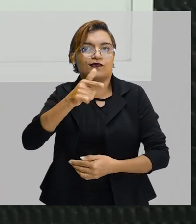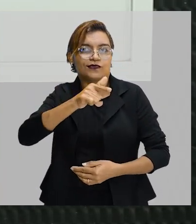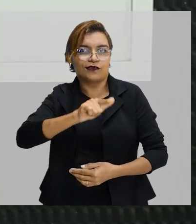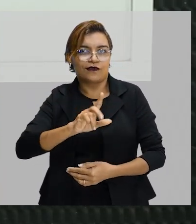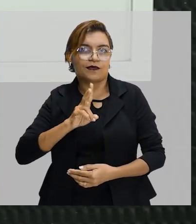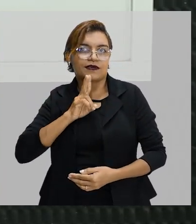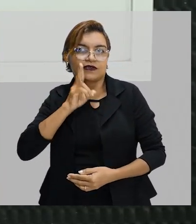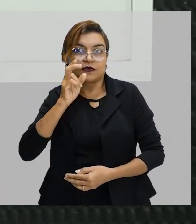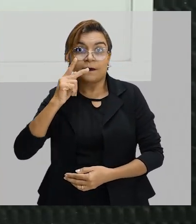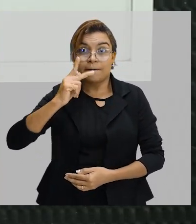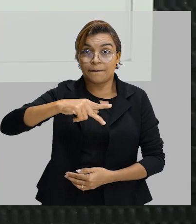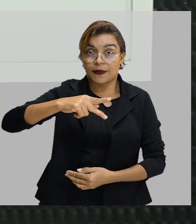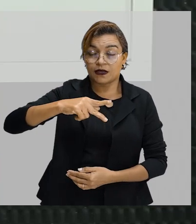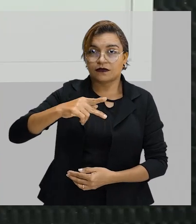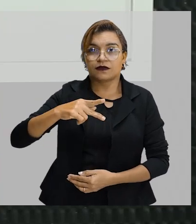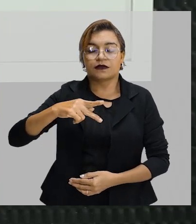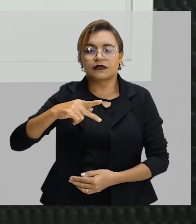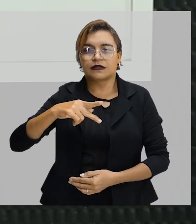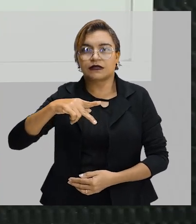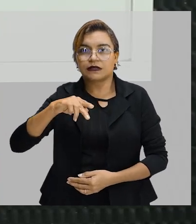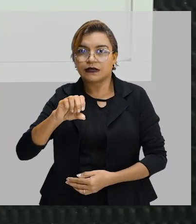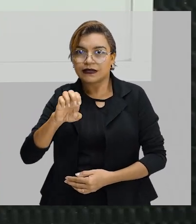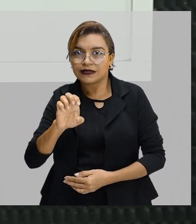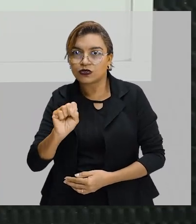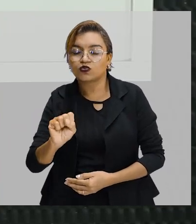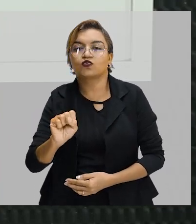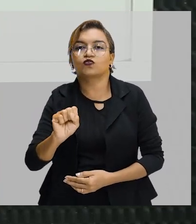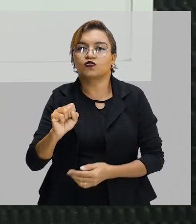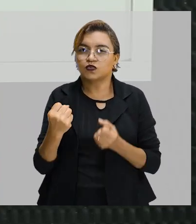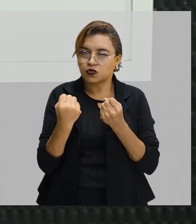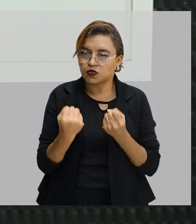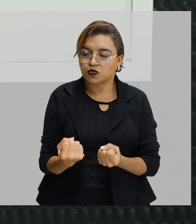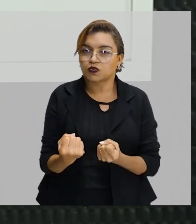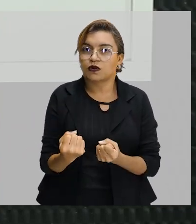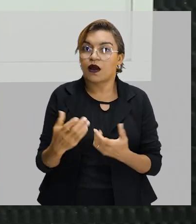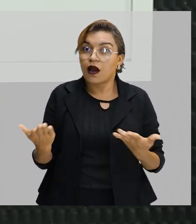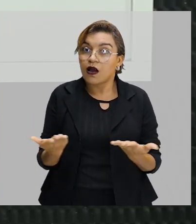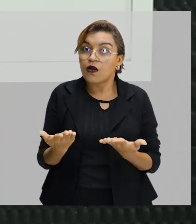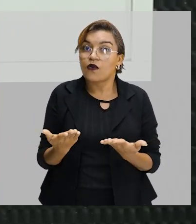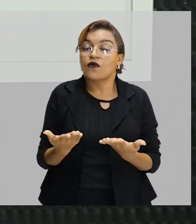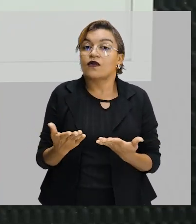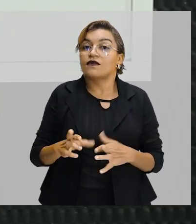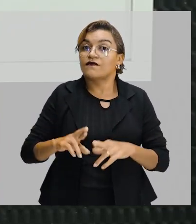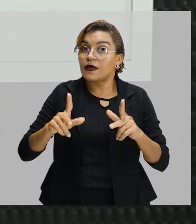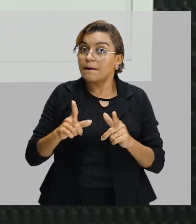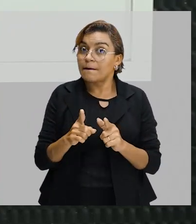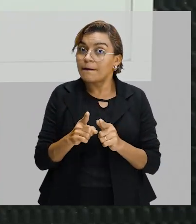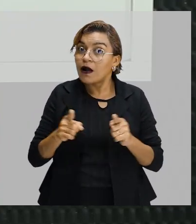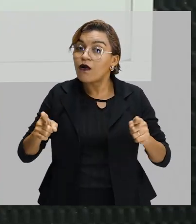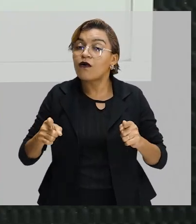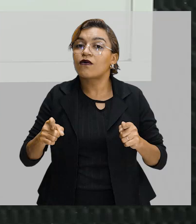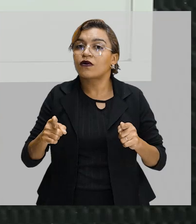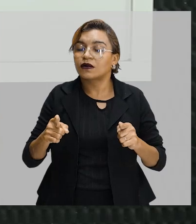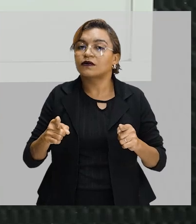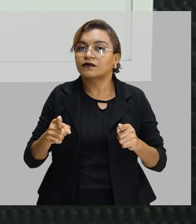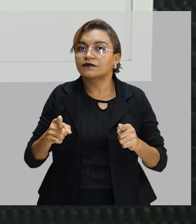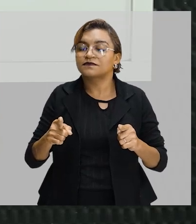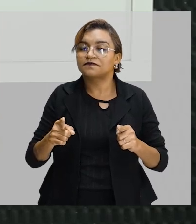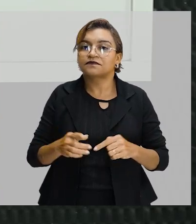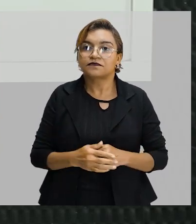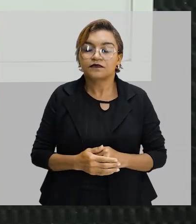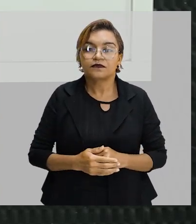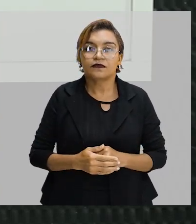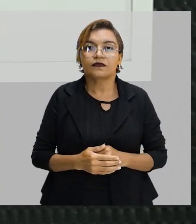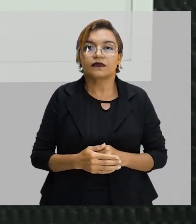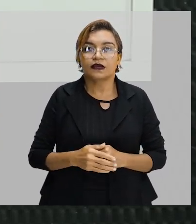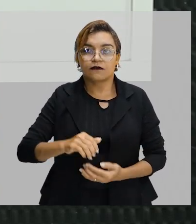ação da força peso, certo? Que dessa vez agora vai ser maior, não é? Do que a força de restituição da mola